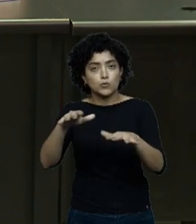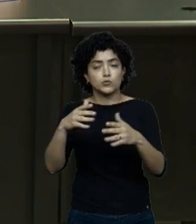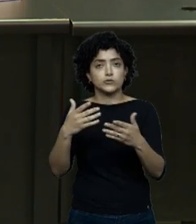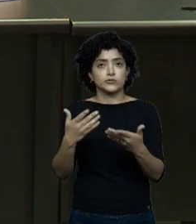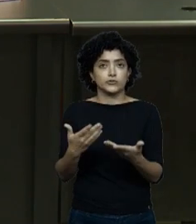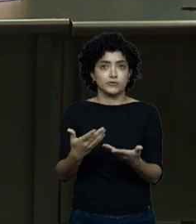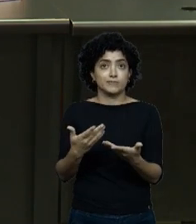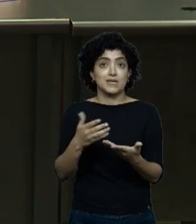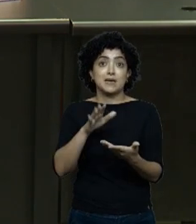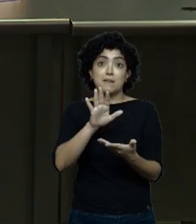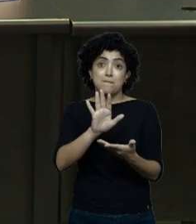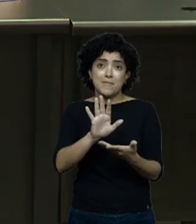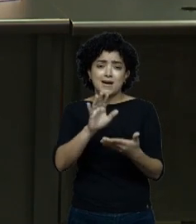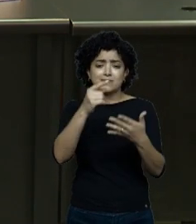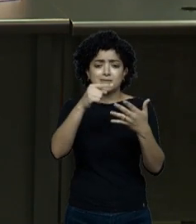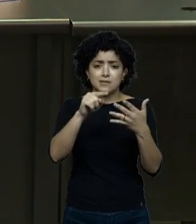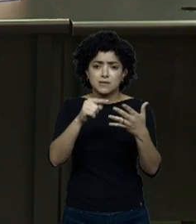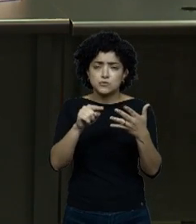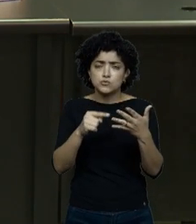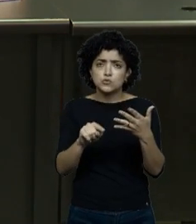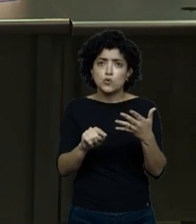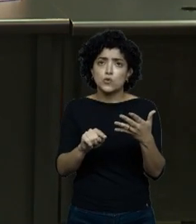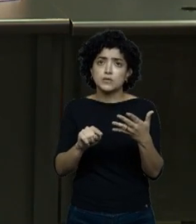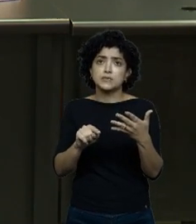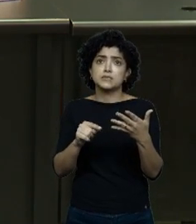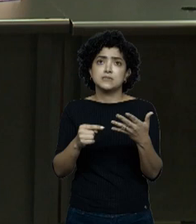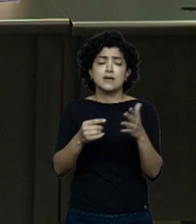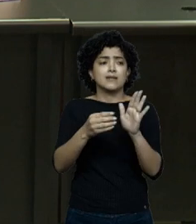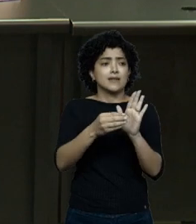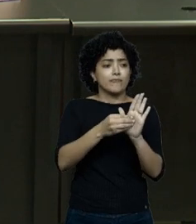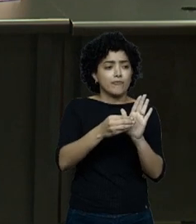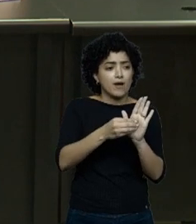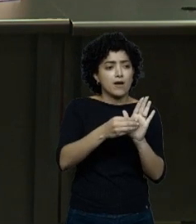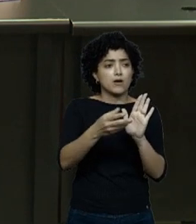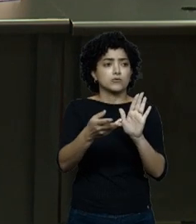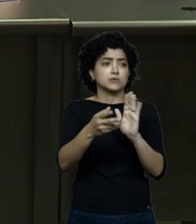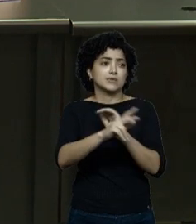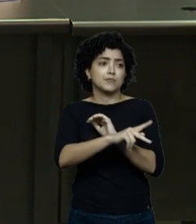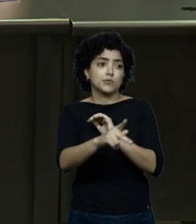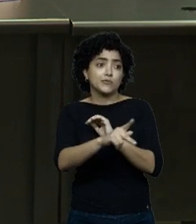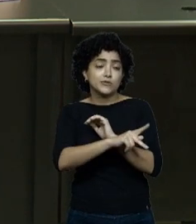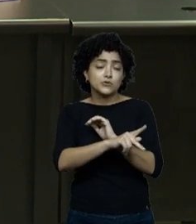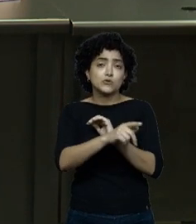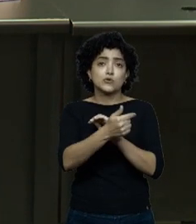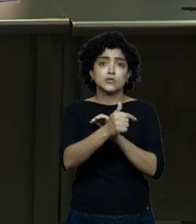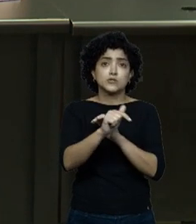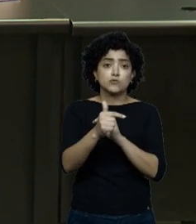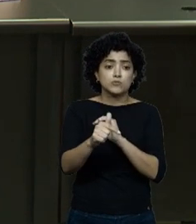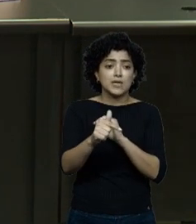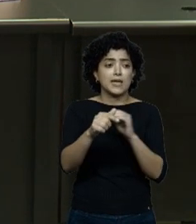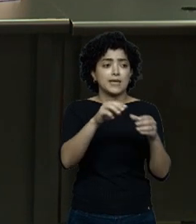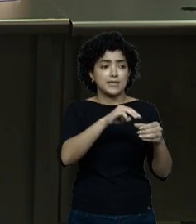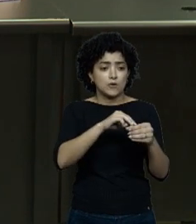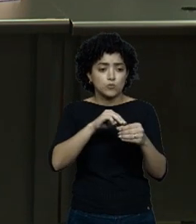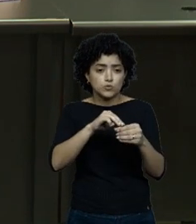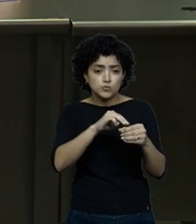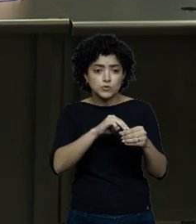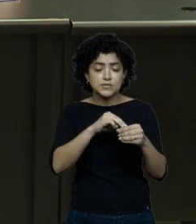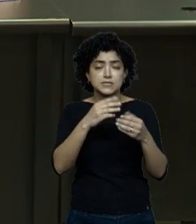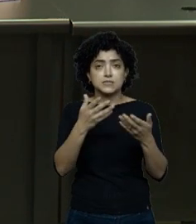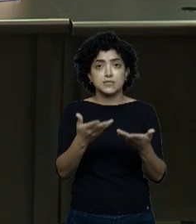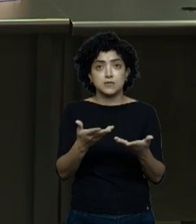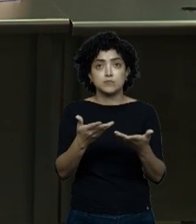capital mas questões pontuais é de falta de professores por exemplo em determinados municípios ou comarcas